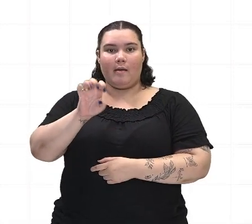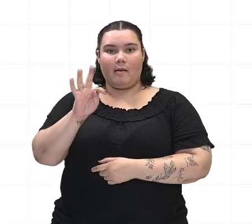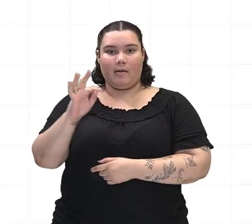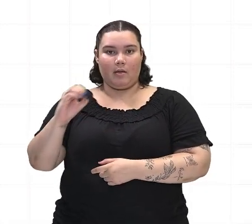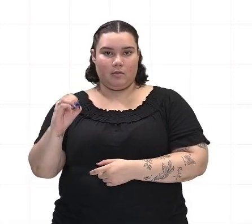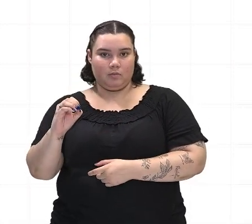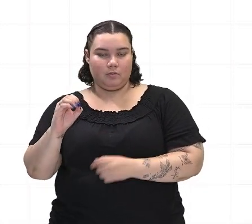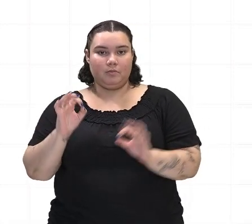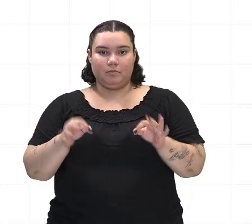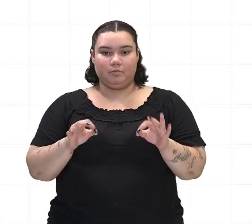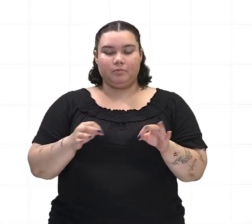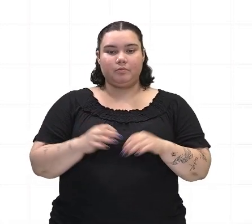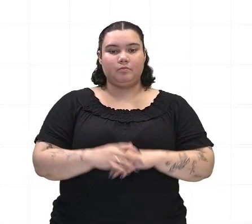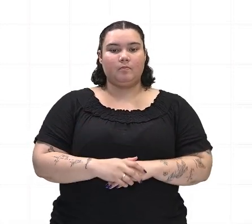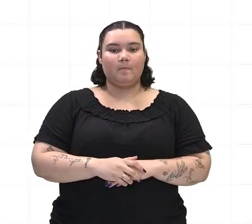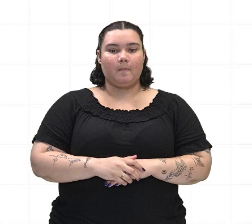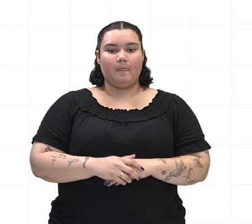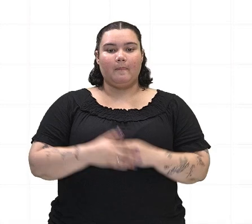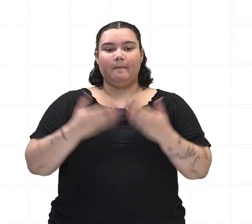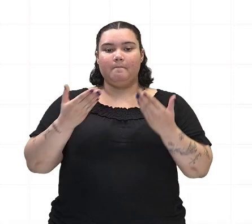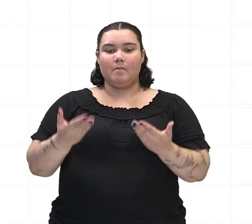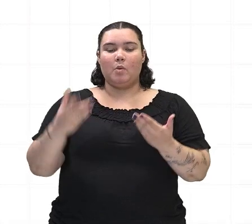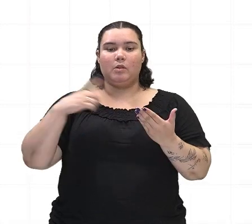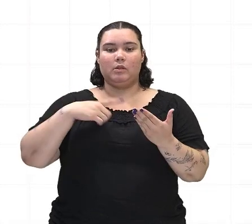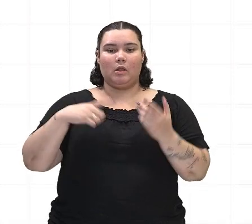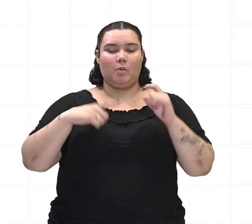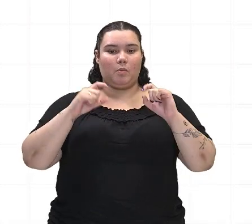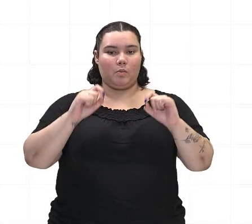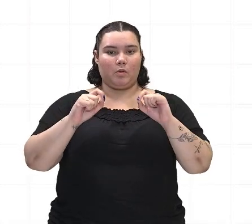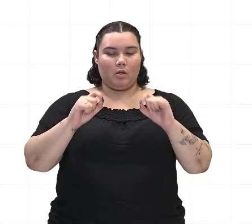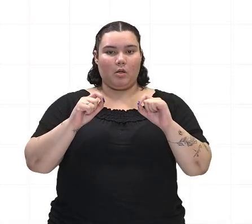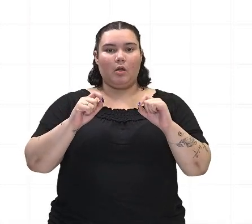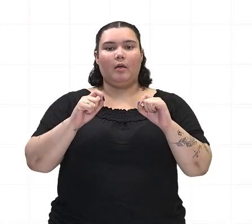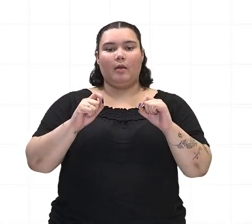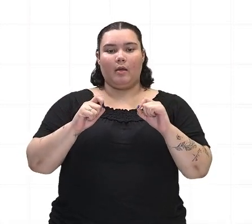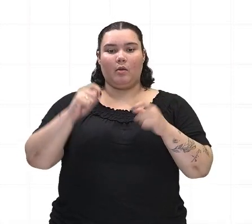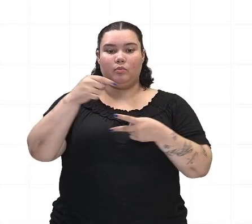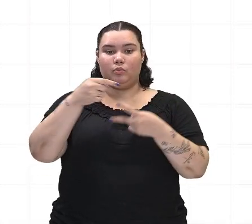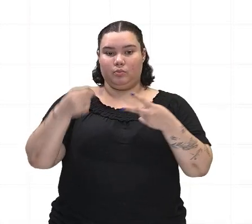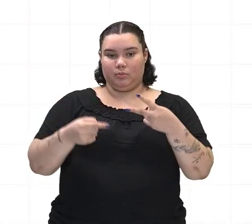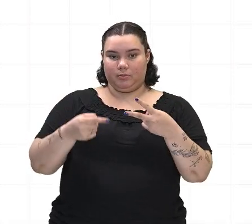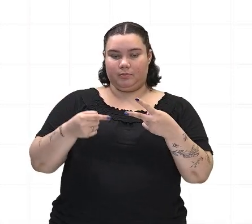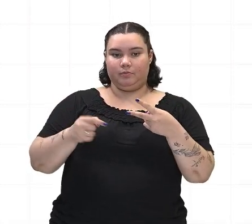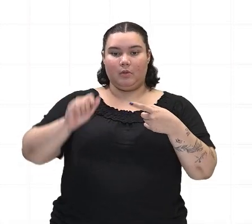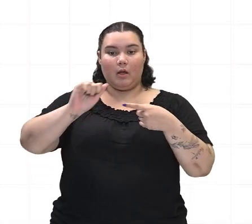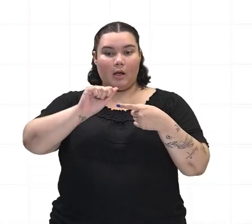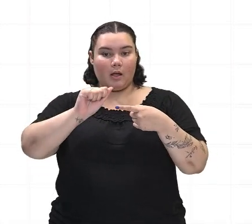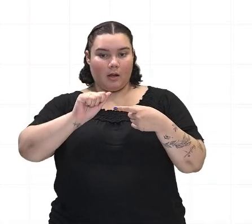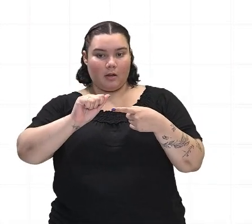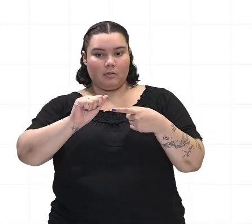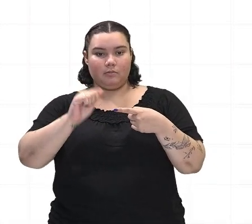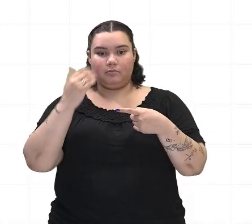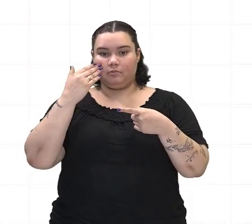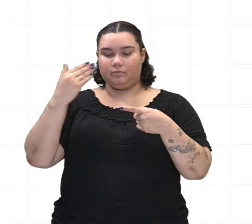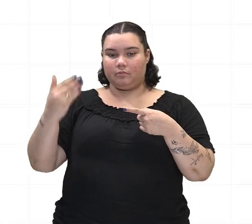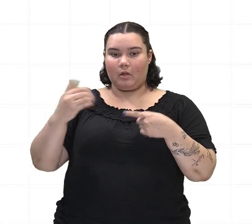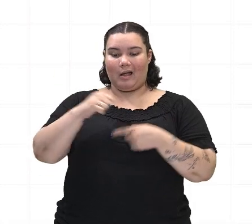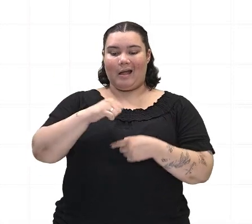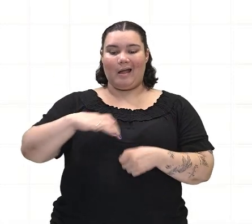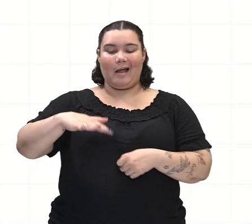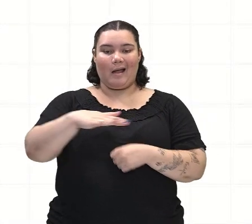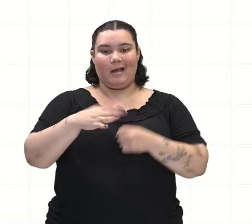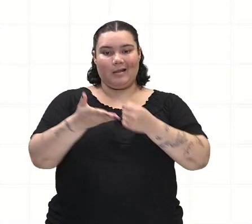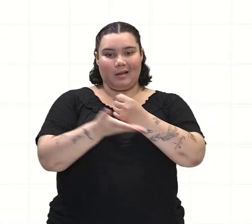certo? E ele dá, nesse primeiro momento, dois casos. Na letra A, sendo a área